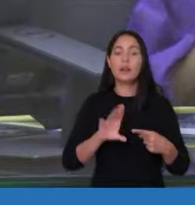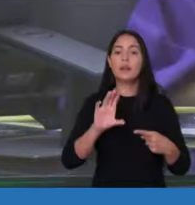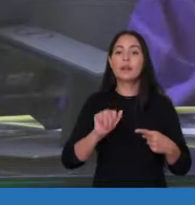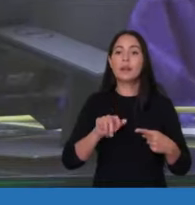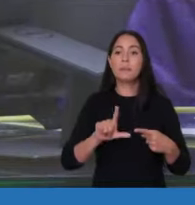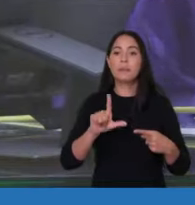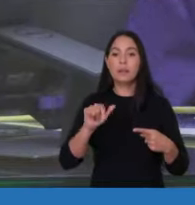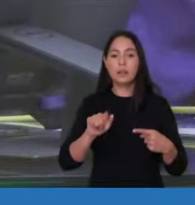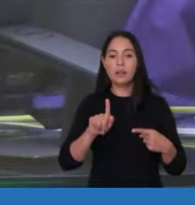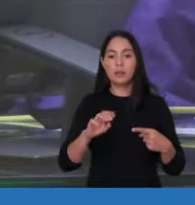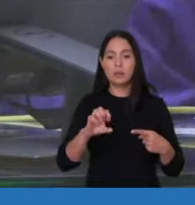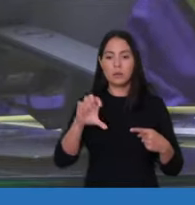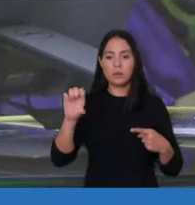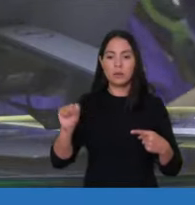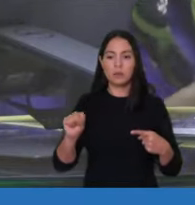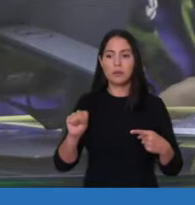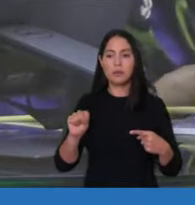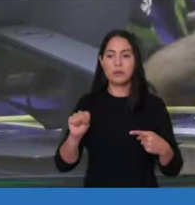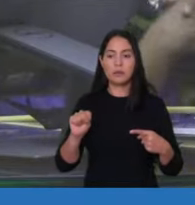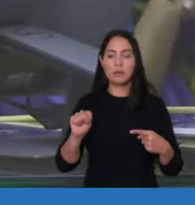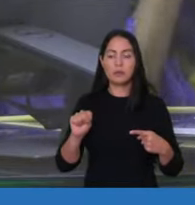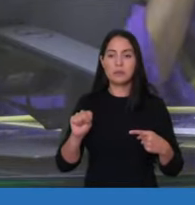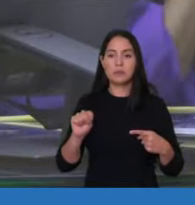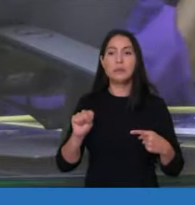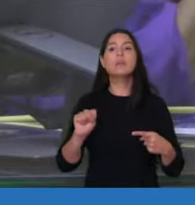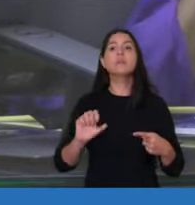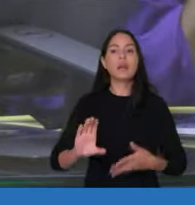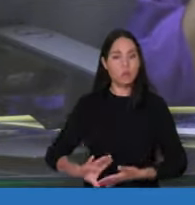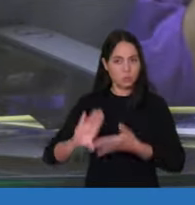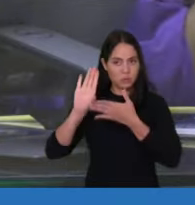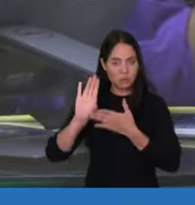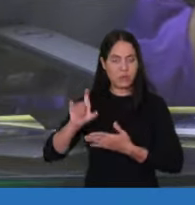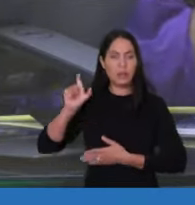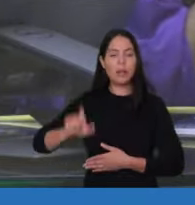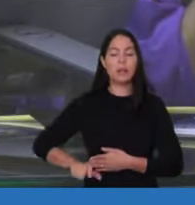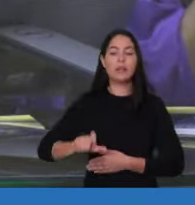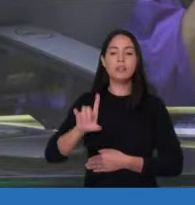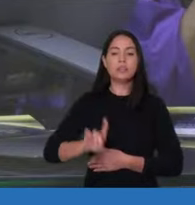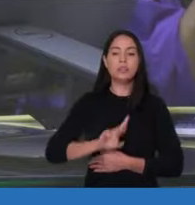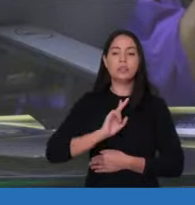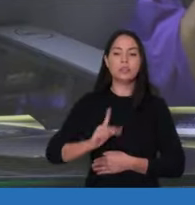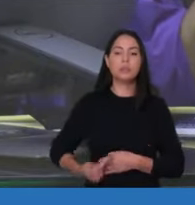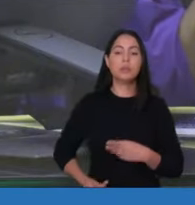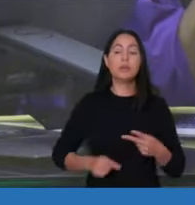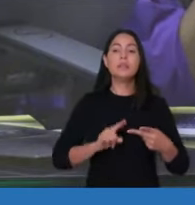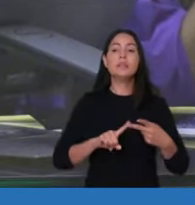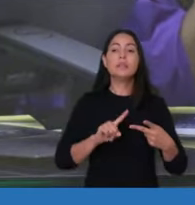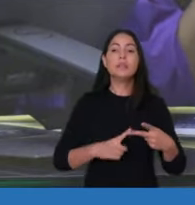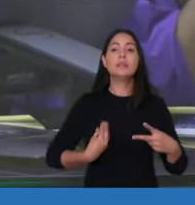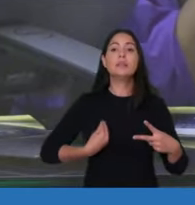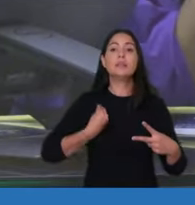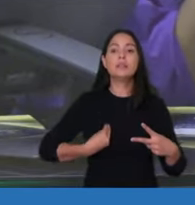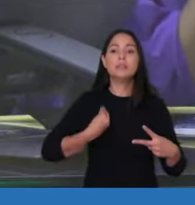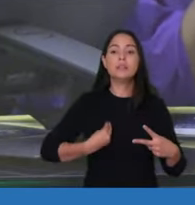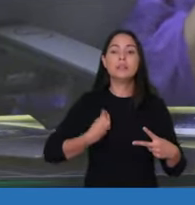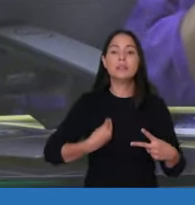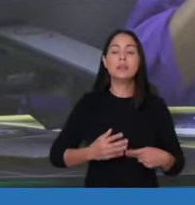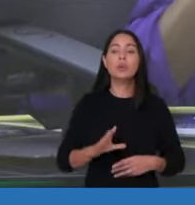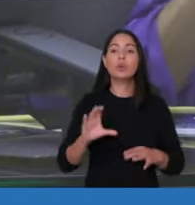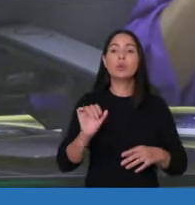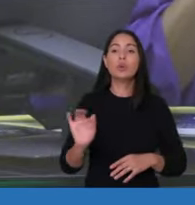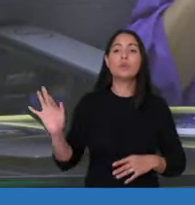Lima, conselheira do Conselho Nacional de Direitos Humanos, e também a presença da